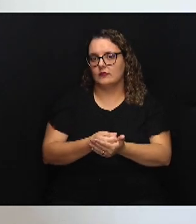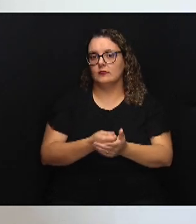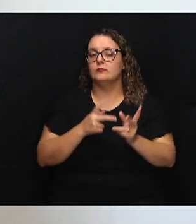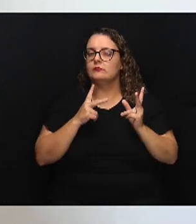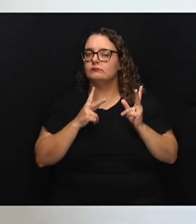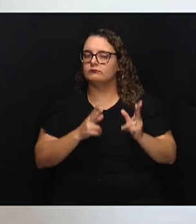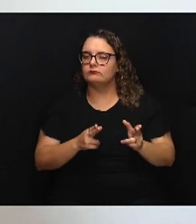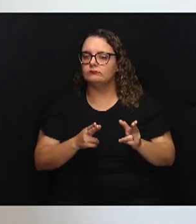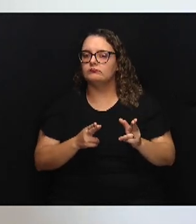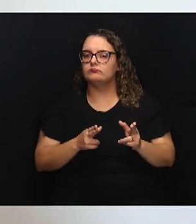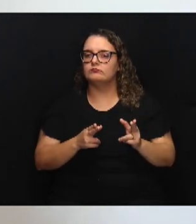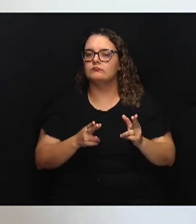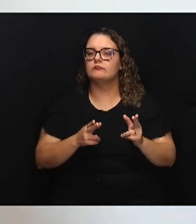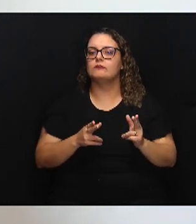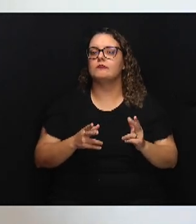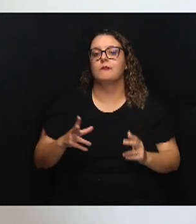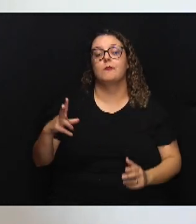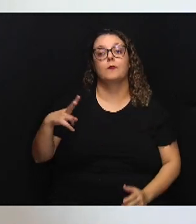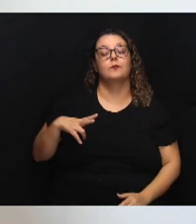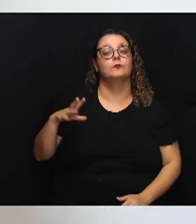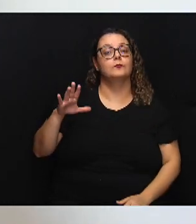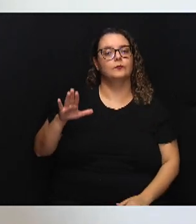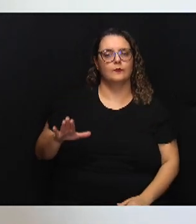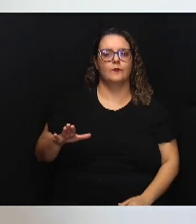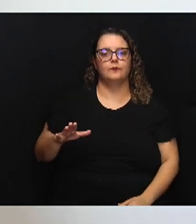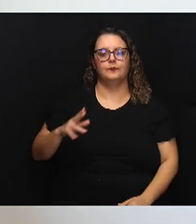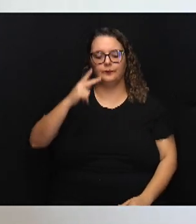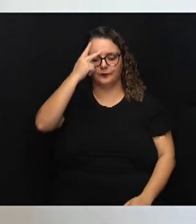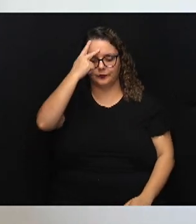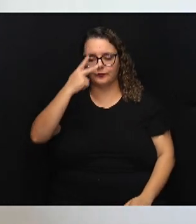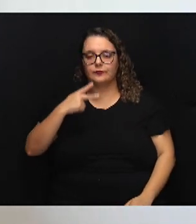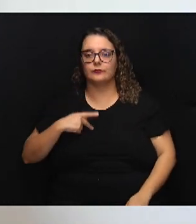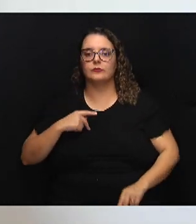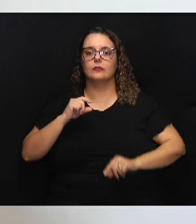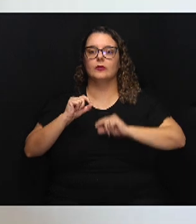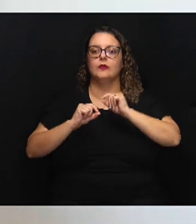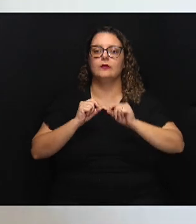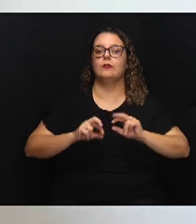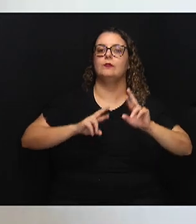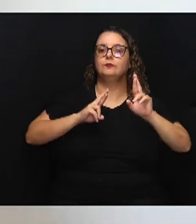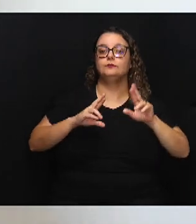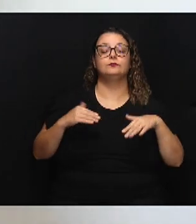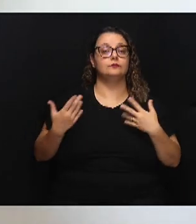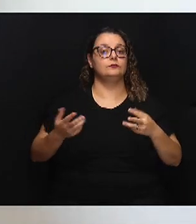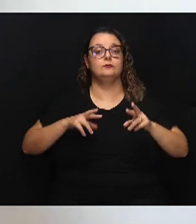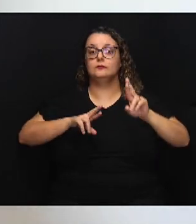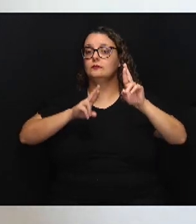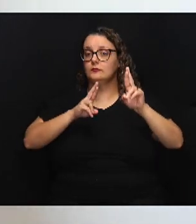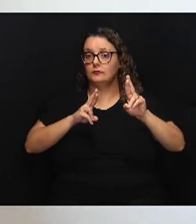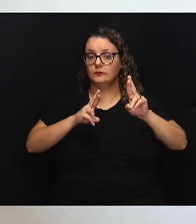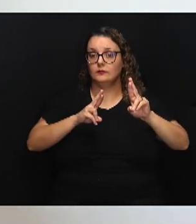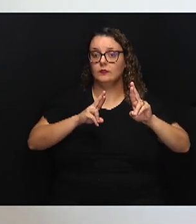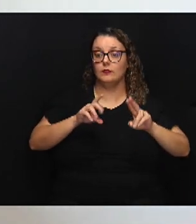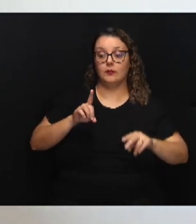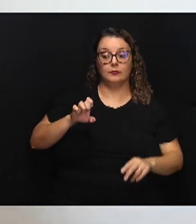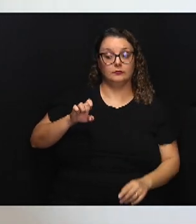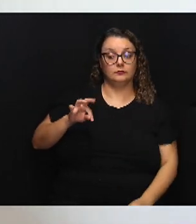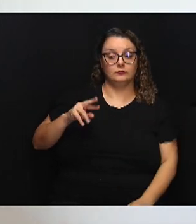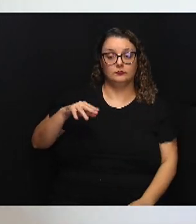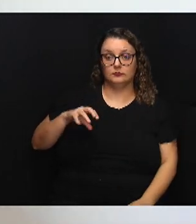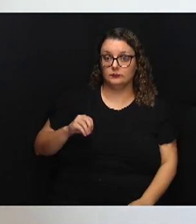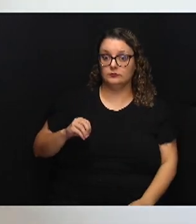sempre sendo algo particular, algo seu. O que você espera, qual a sua expectativa para o destino,